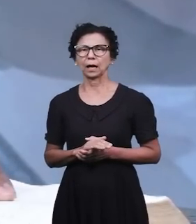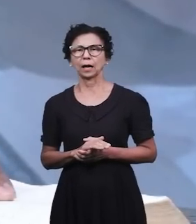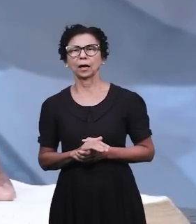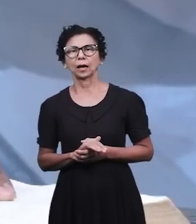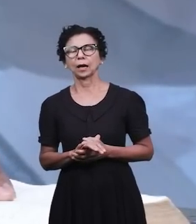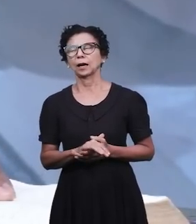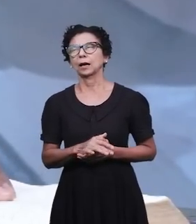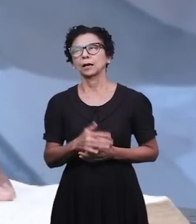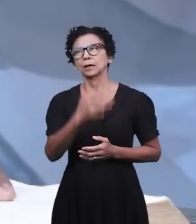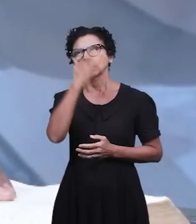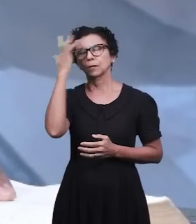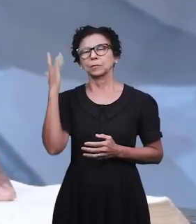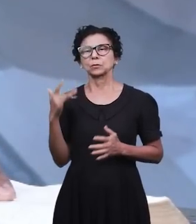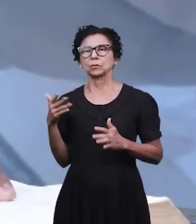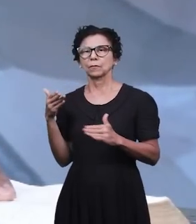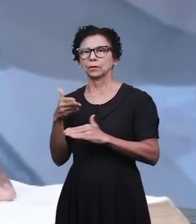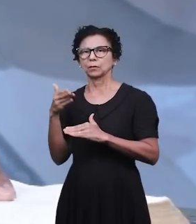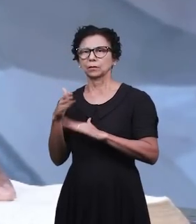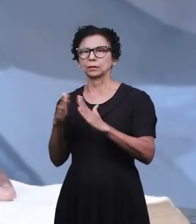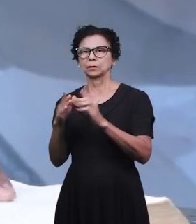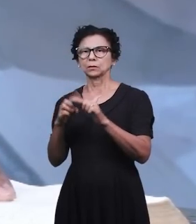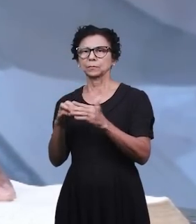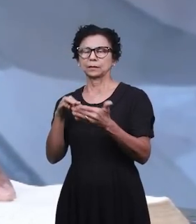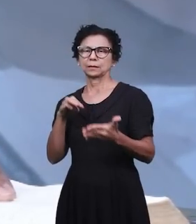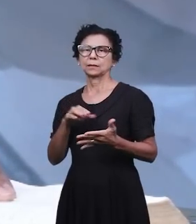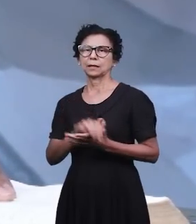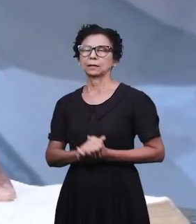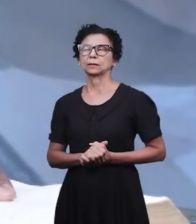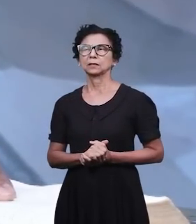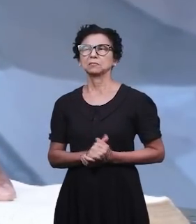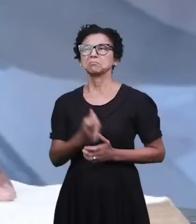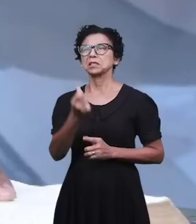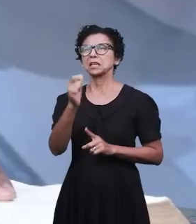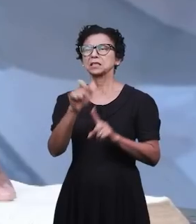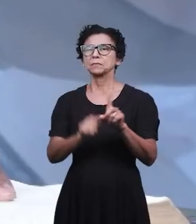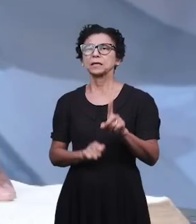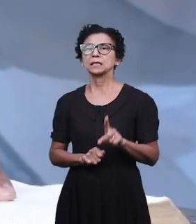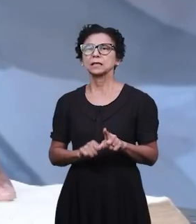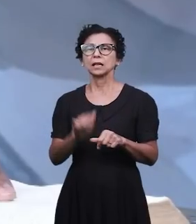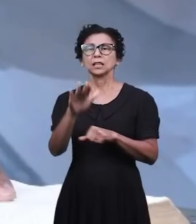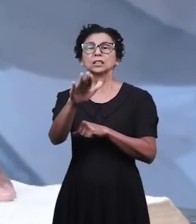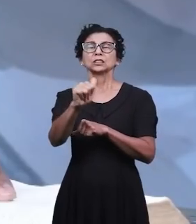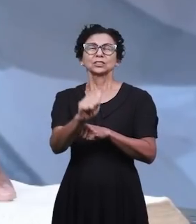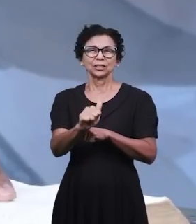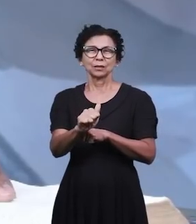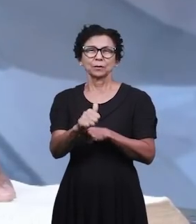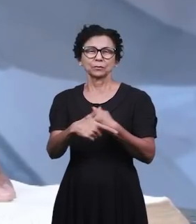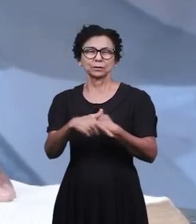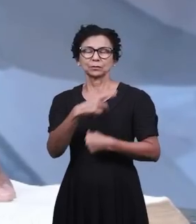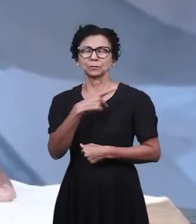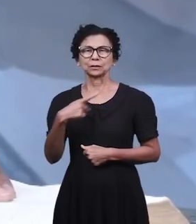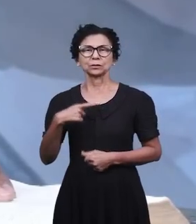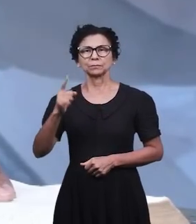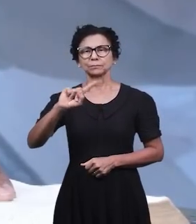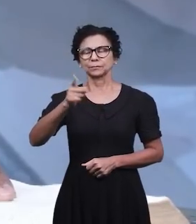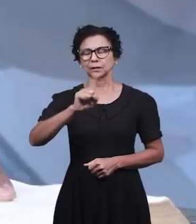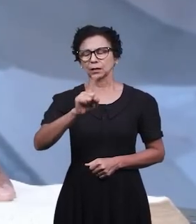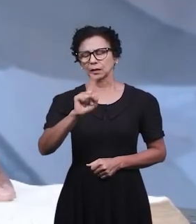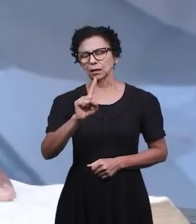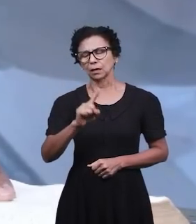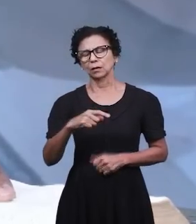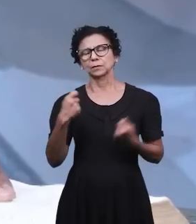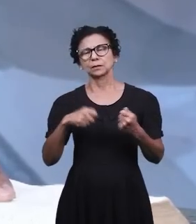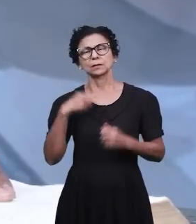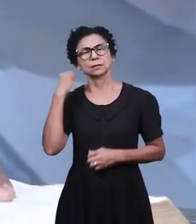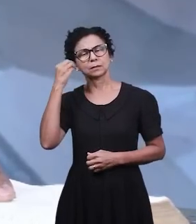anjo é levantado pastor, não. Ele é um homem com experiência com o Senhor, ele participou dos seminários que a igreja presta, os